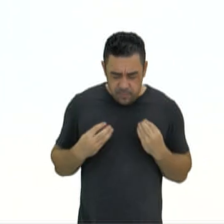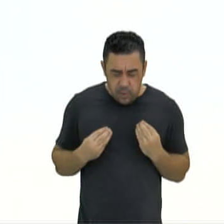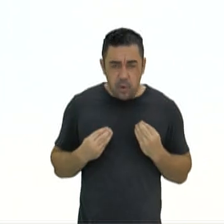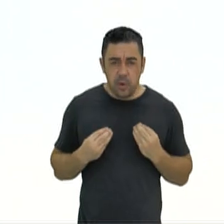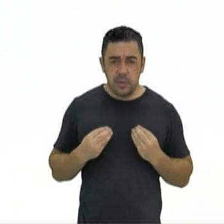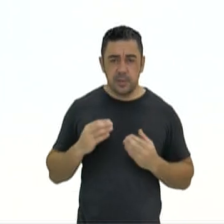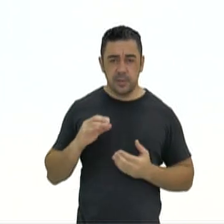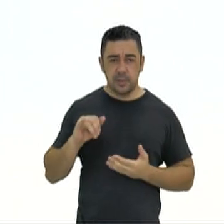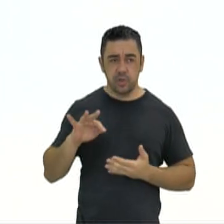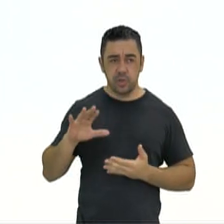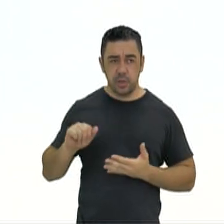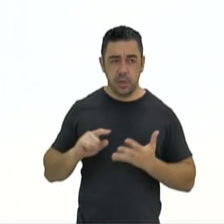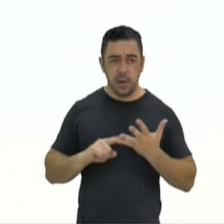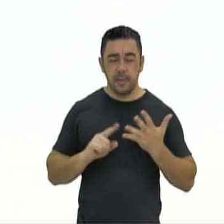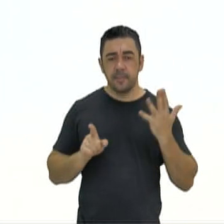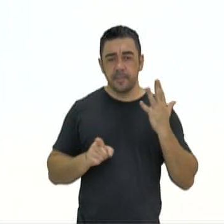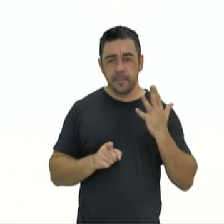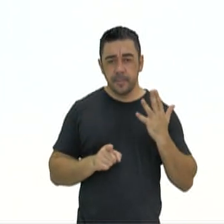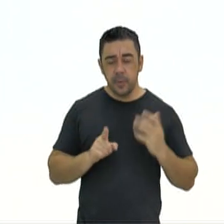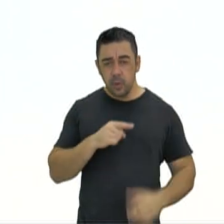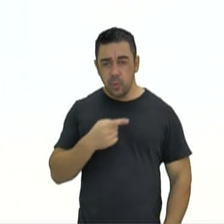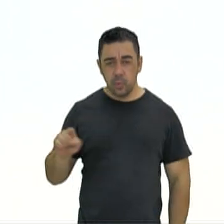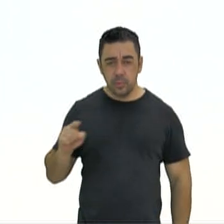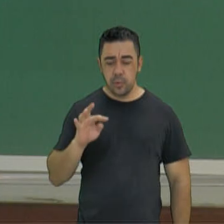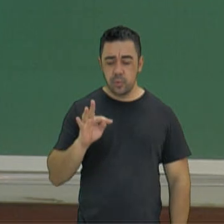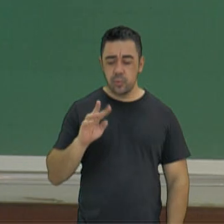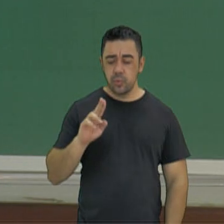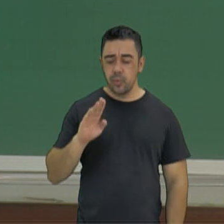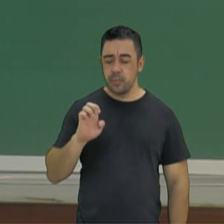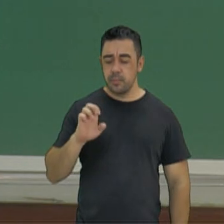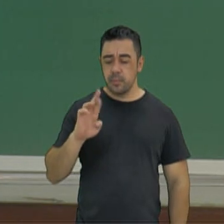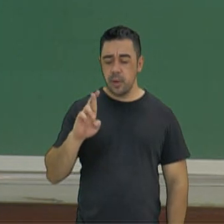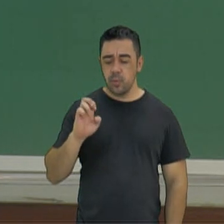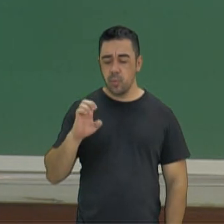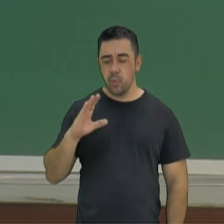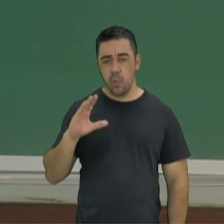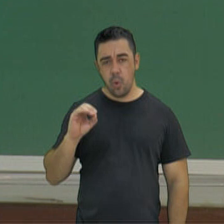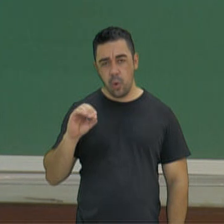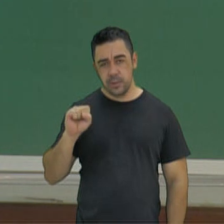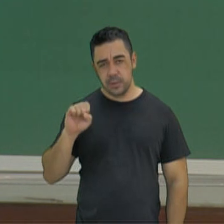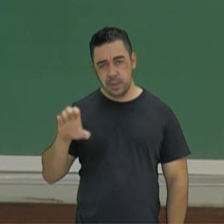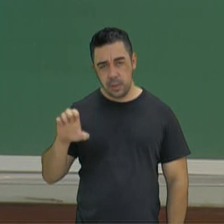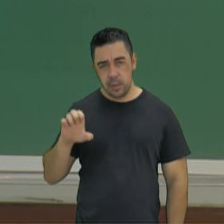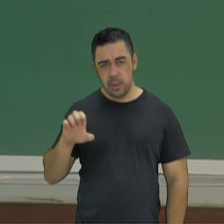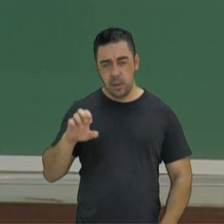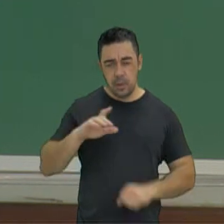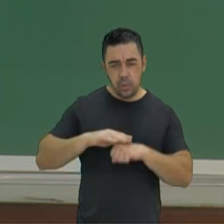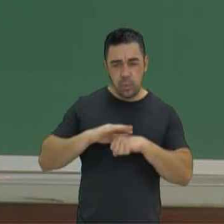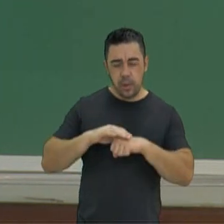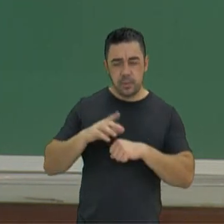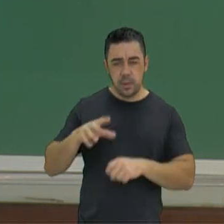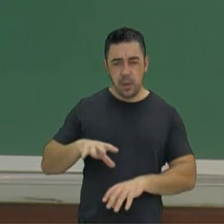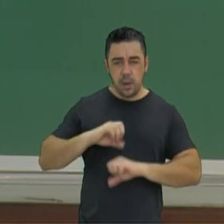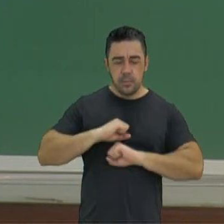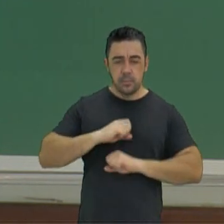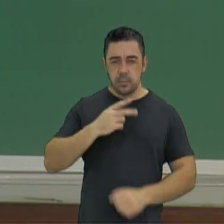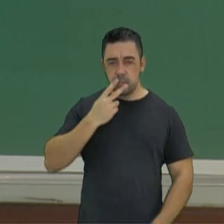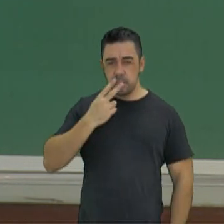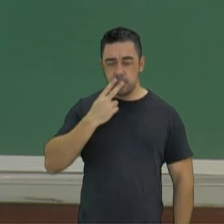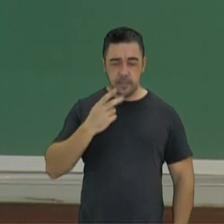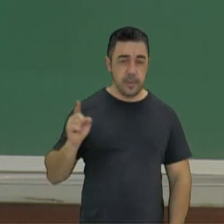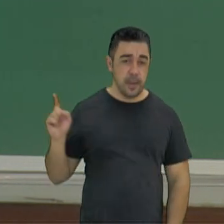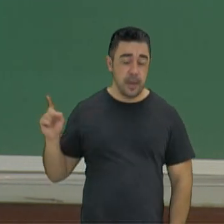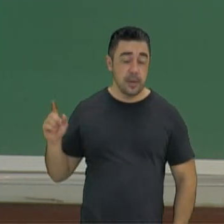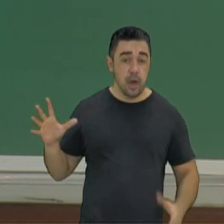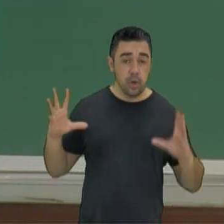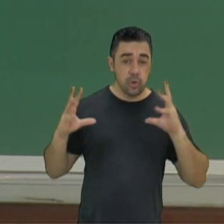tuberculose. Então, como o tempo da aula ele não possibilita contemplar todas essas